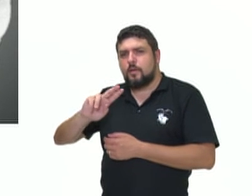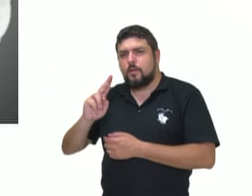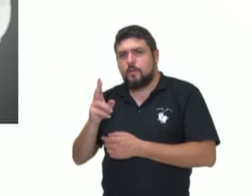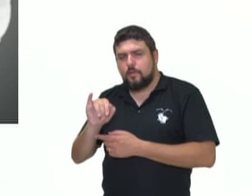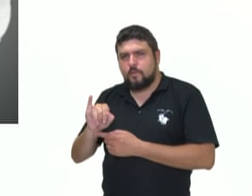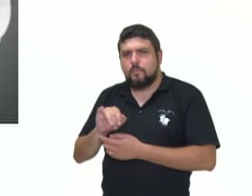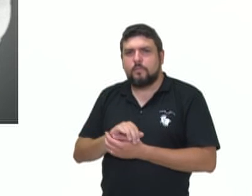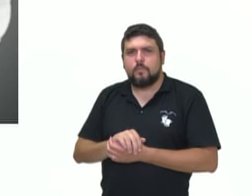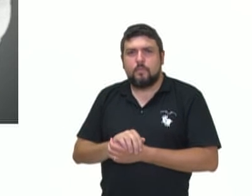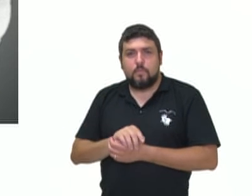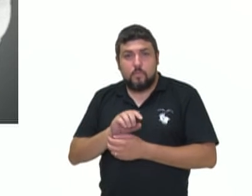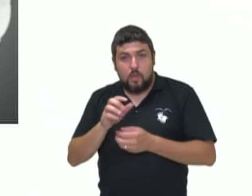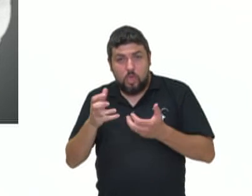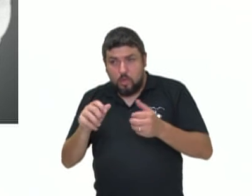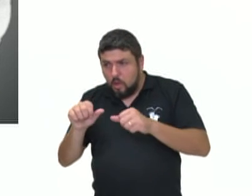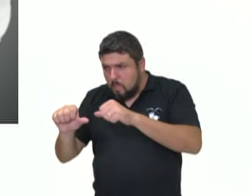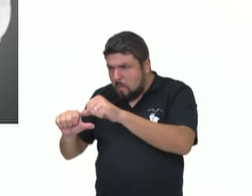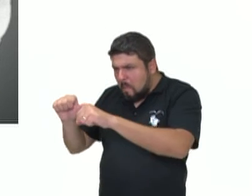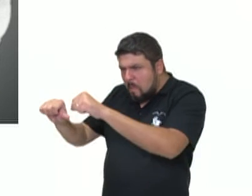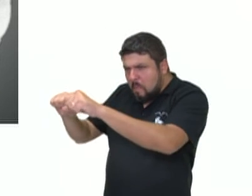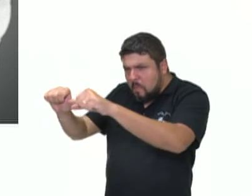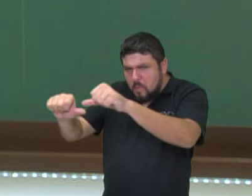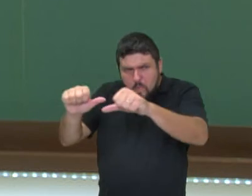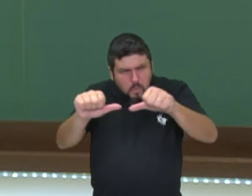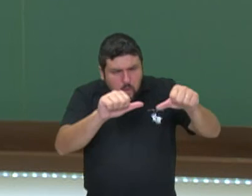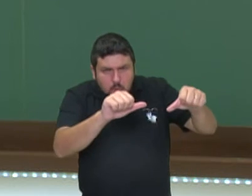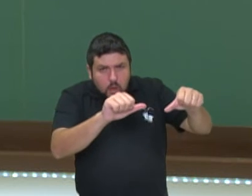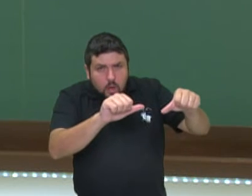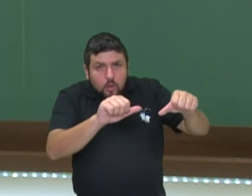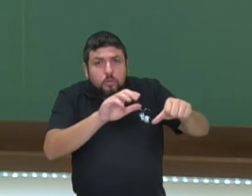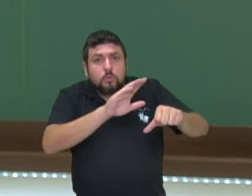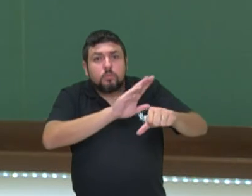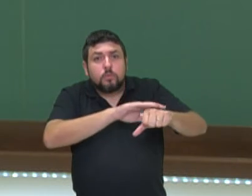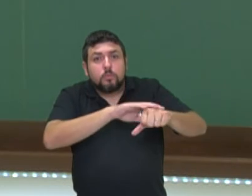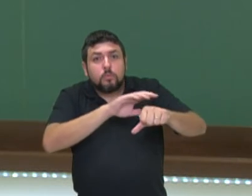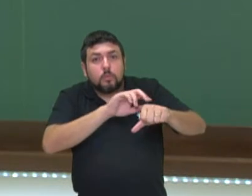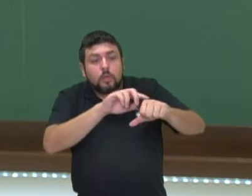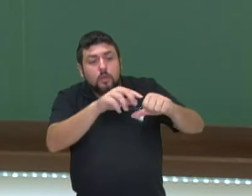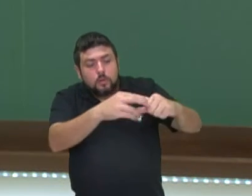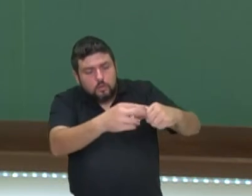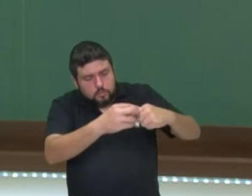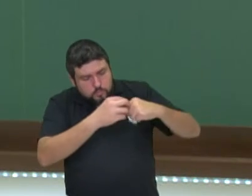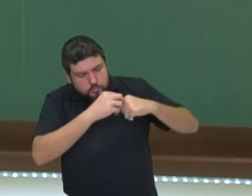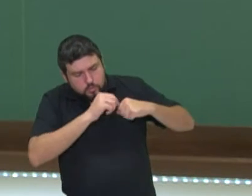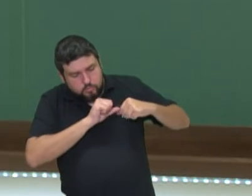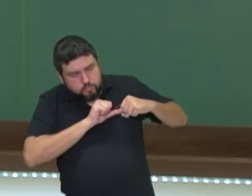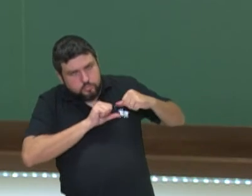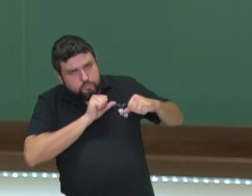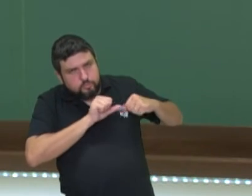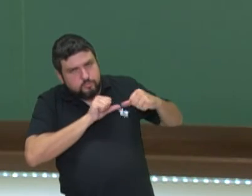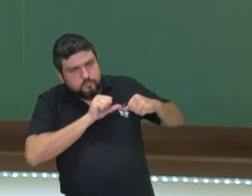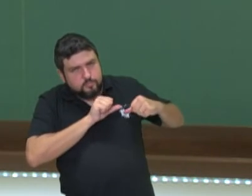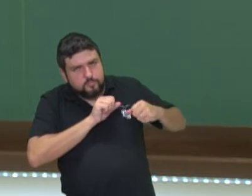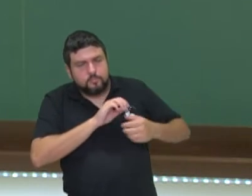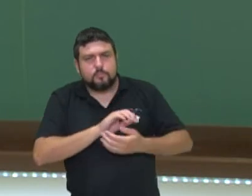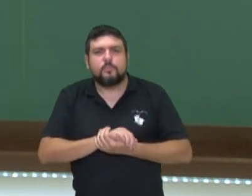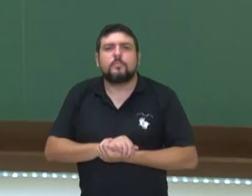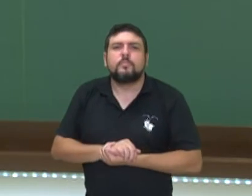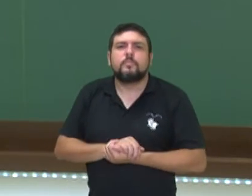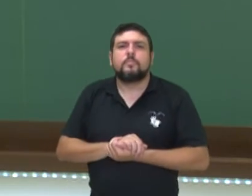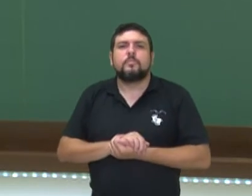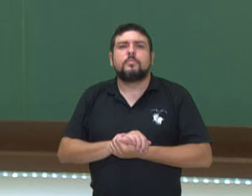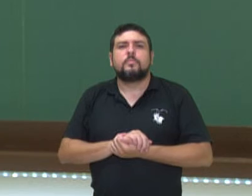que você quer ver no mundo. Então, as suas ações, a partir da sua reflexão, é que vão gerar um